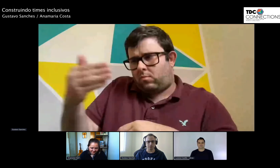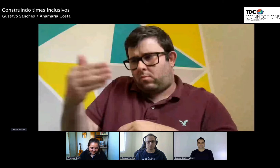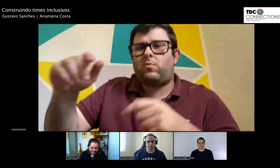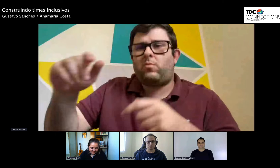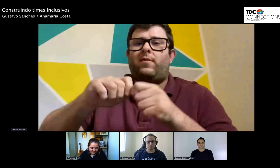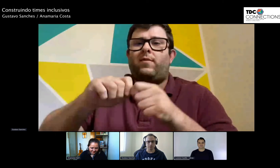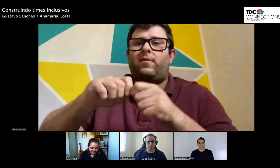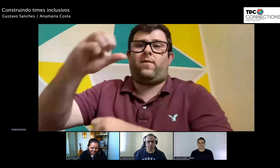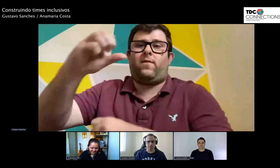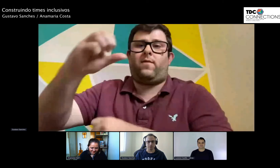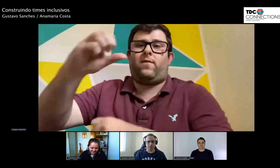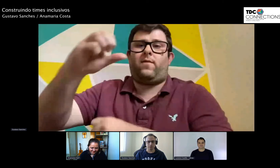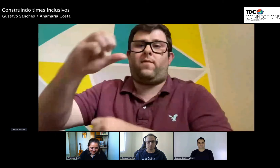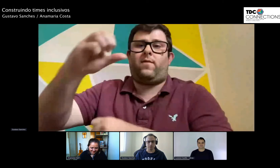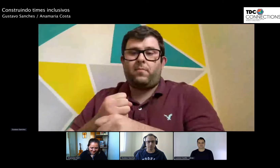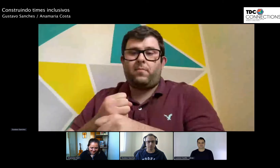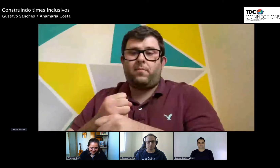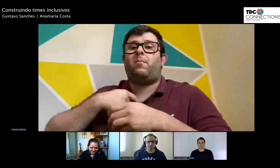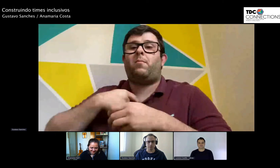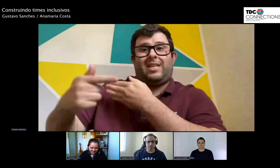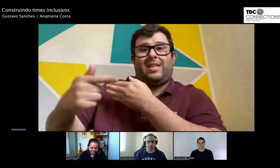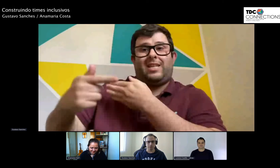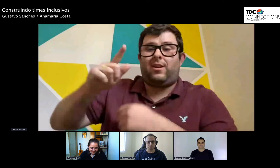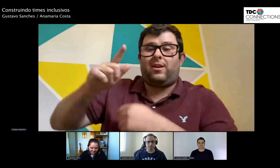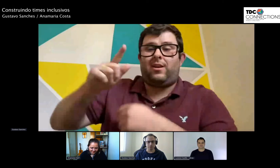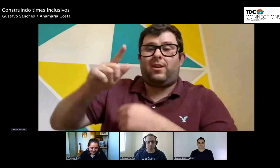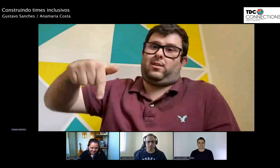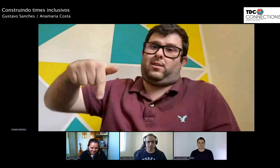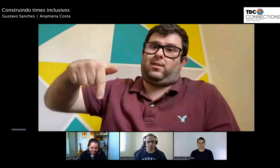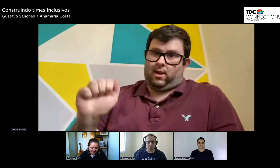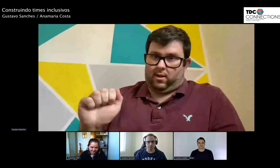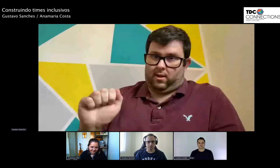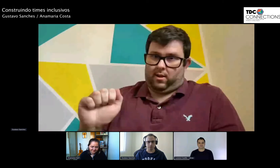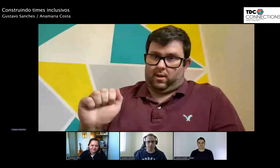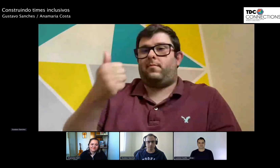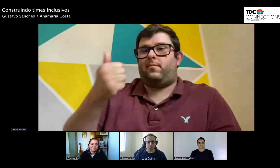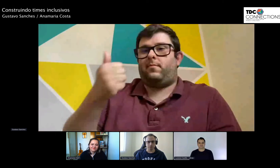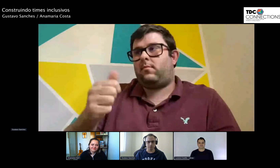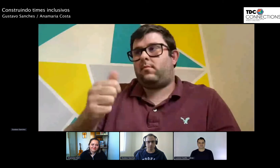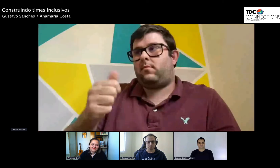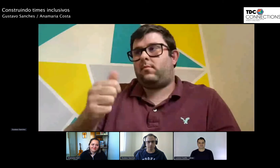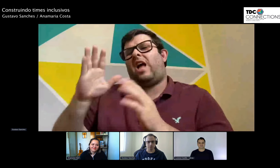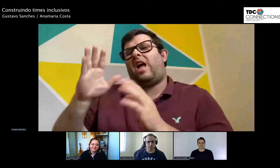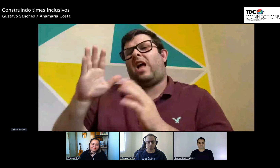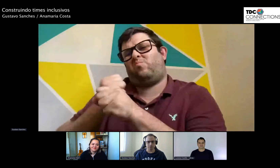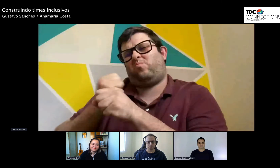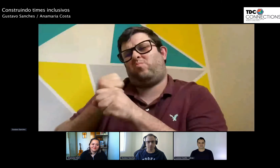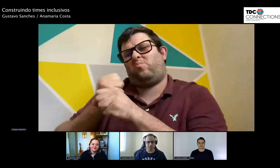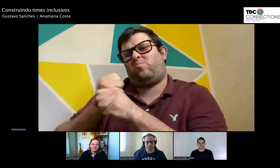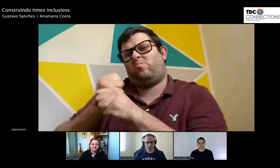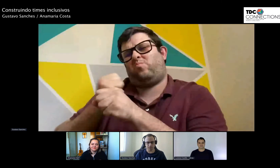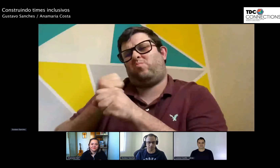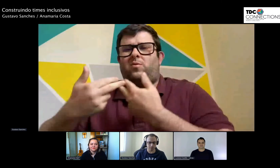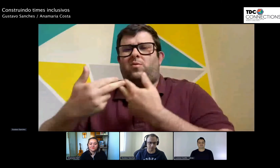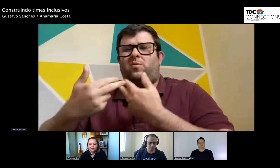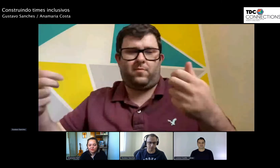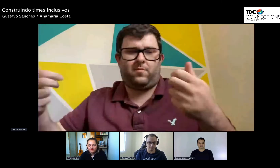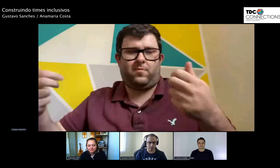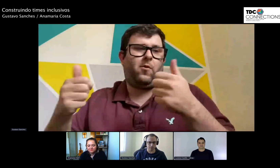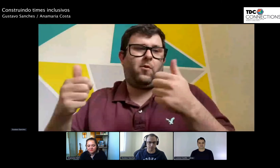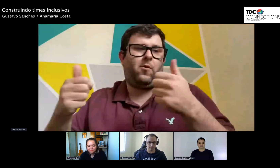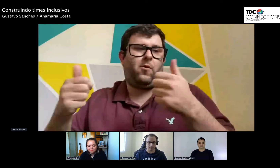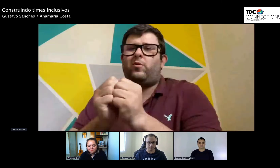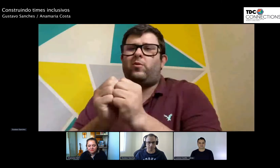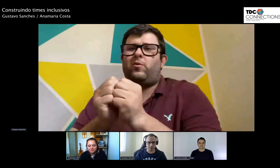na CIT já fazem 9 anos. Meu papel é como QA, tester. Já